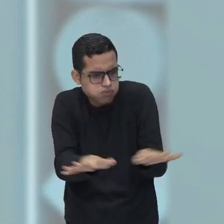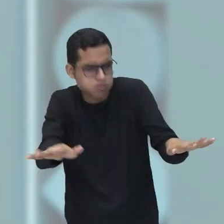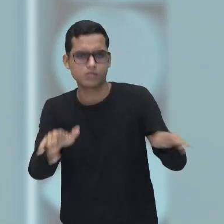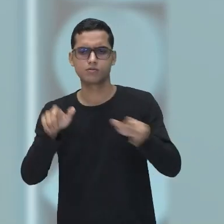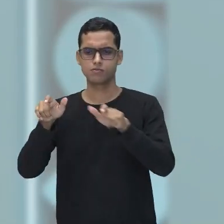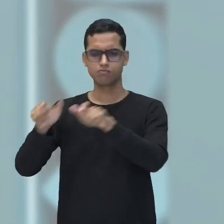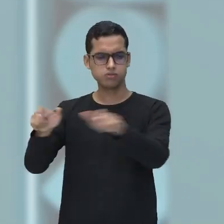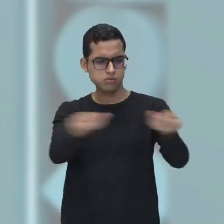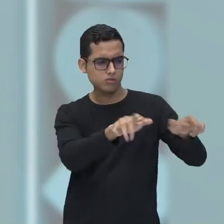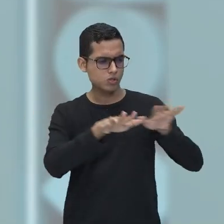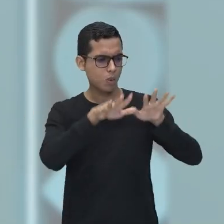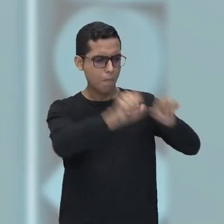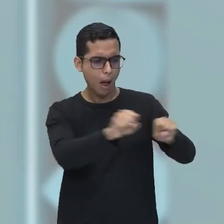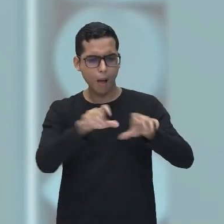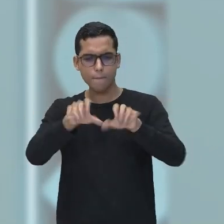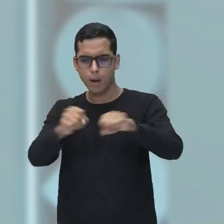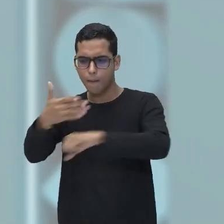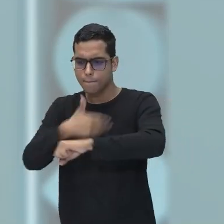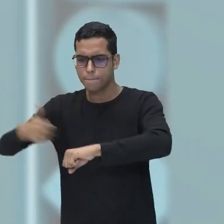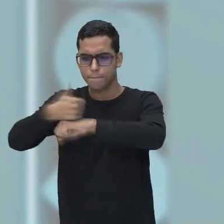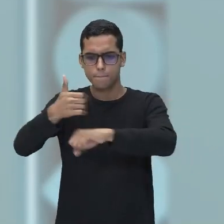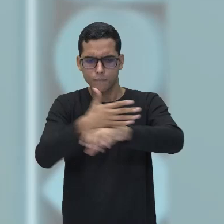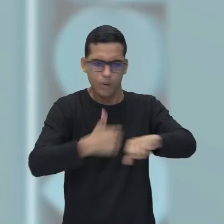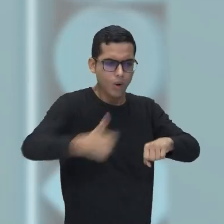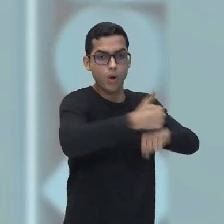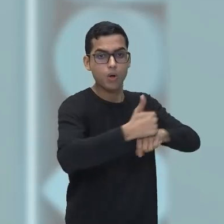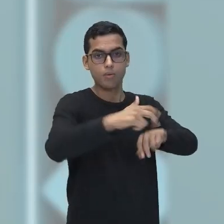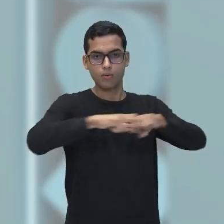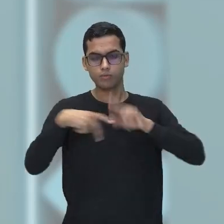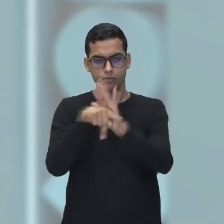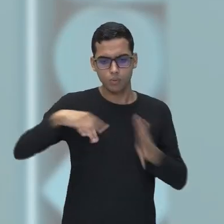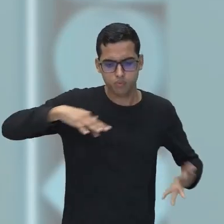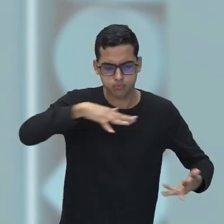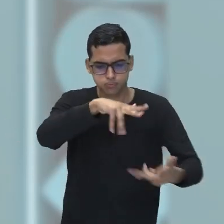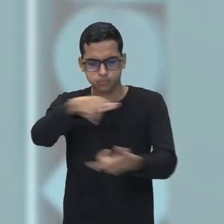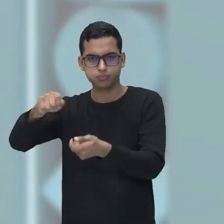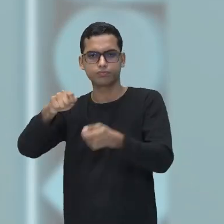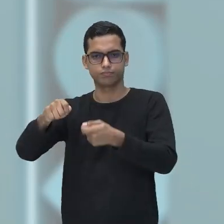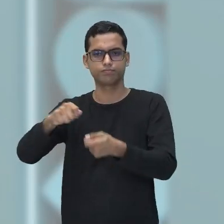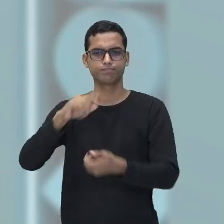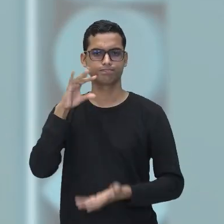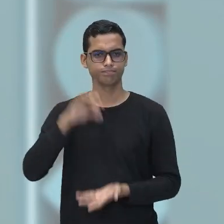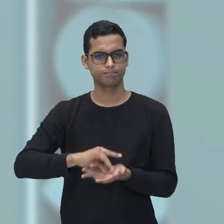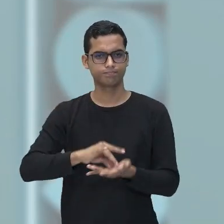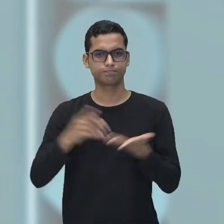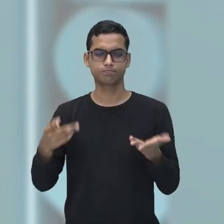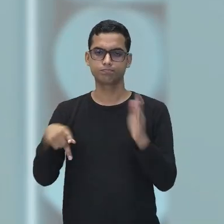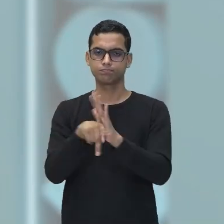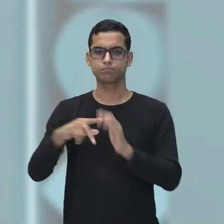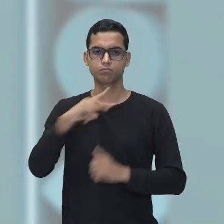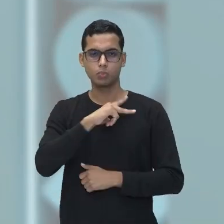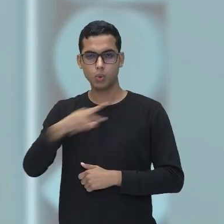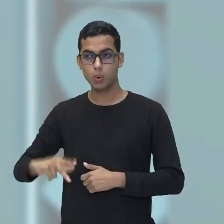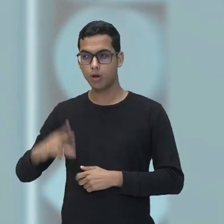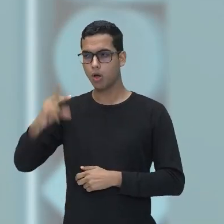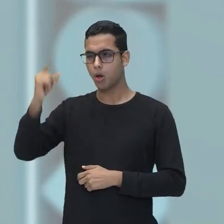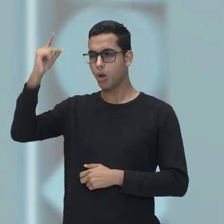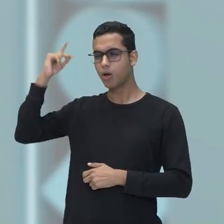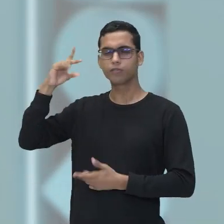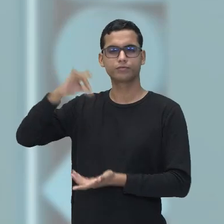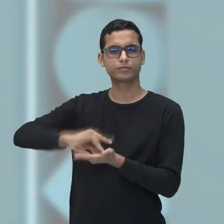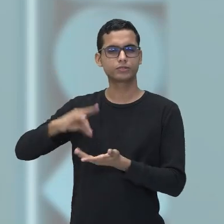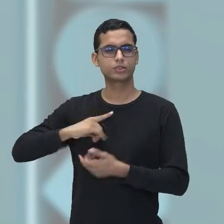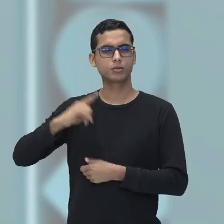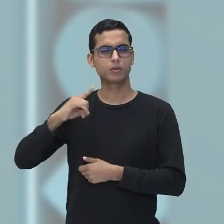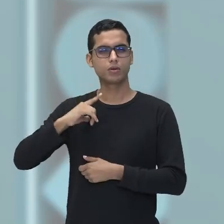nação considerando o mundo, né, as nações diante do mundo. Então, esse sentimento de retomar